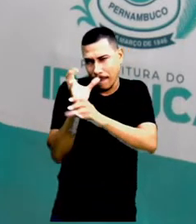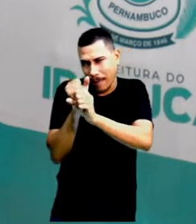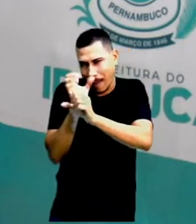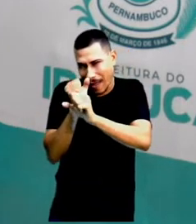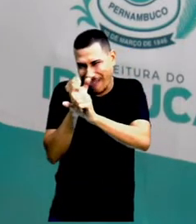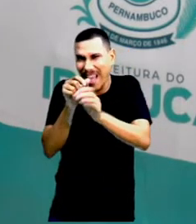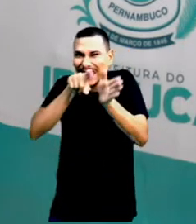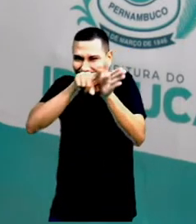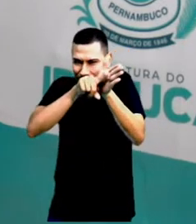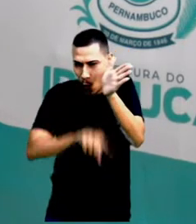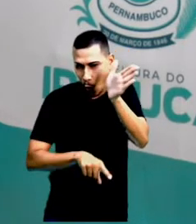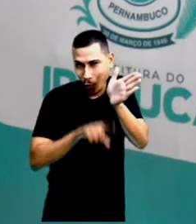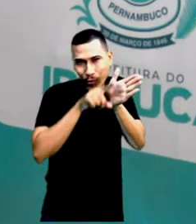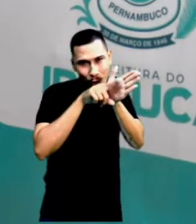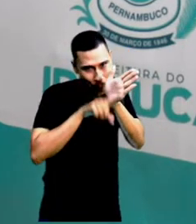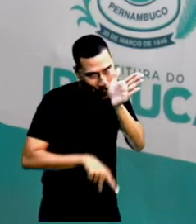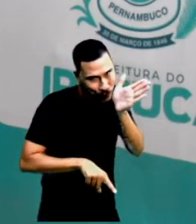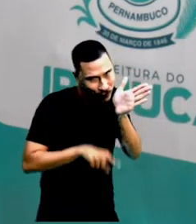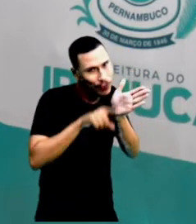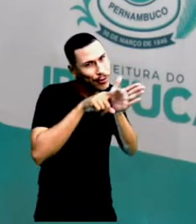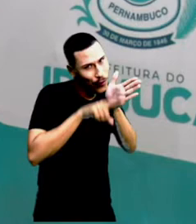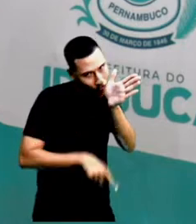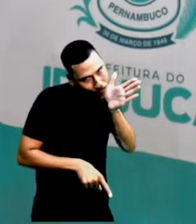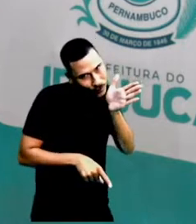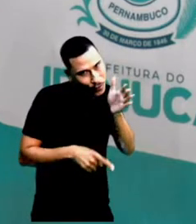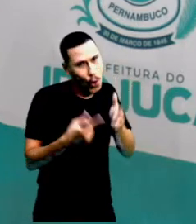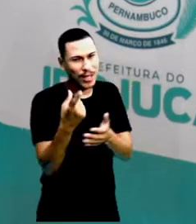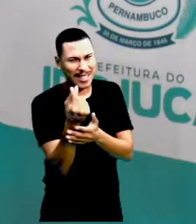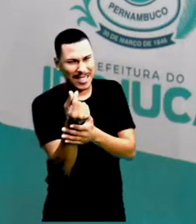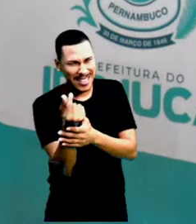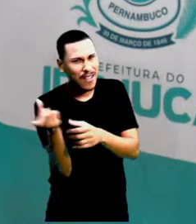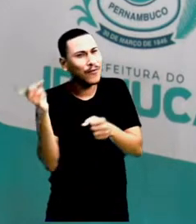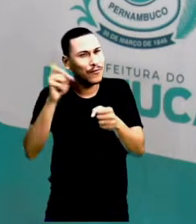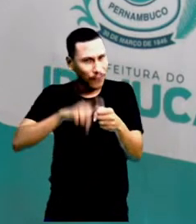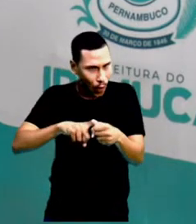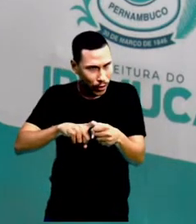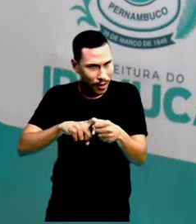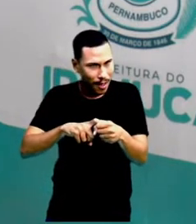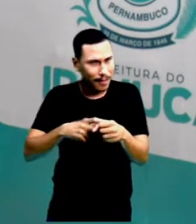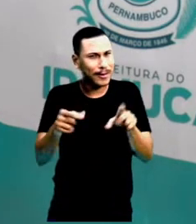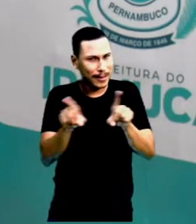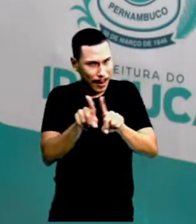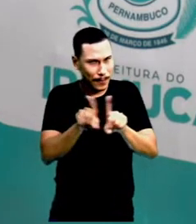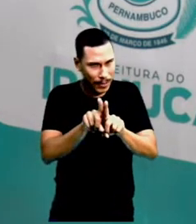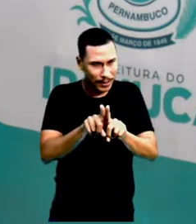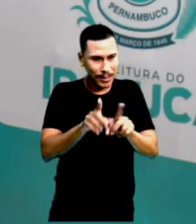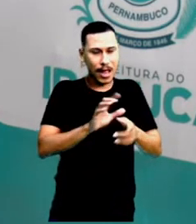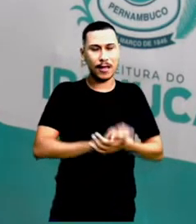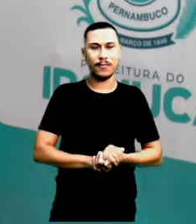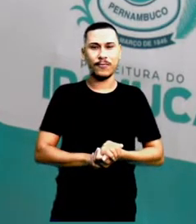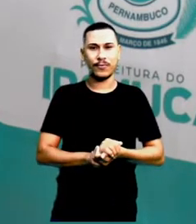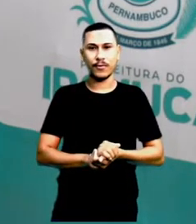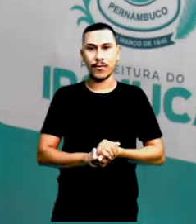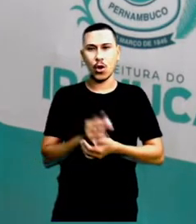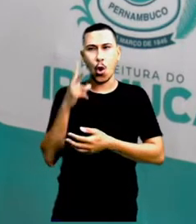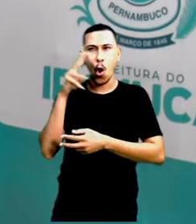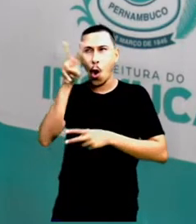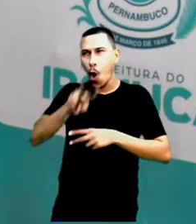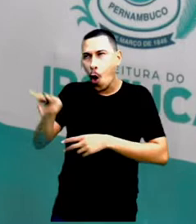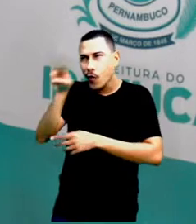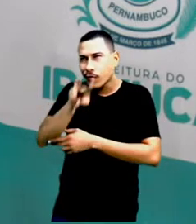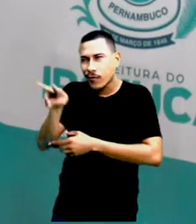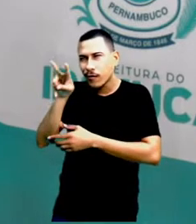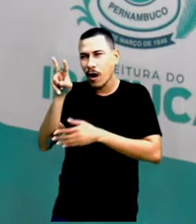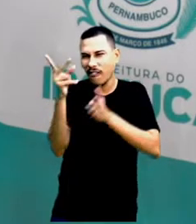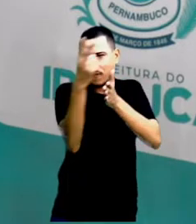expulsos disputas flashback em ou seja esse último símbolo aqui é o símbolo da